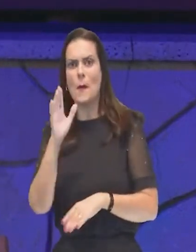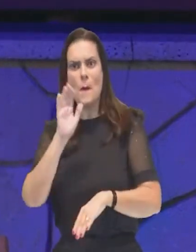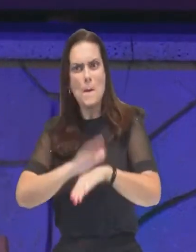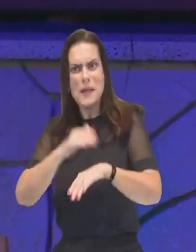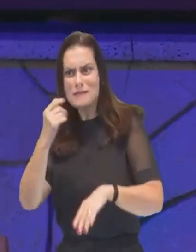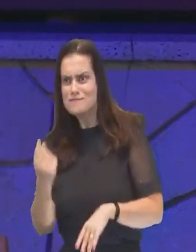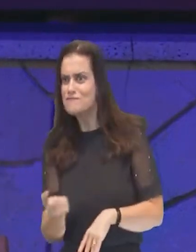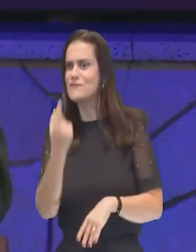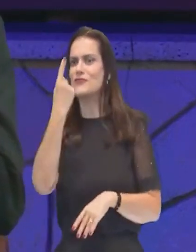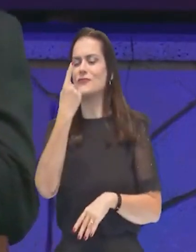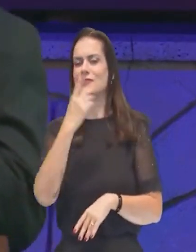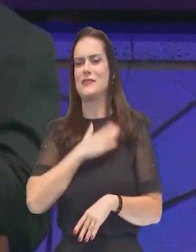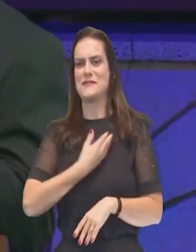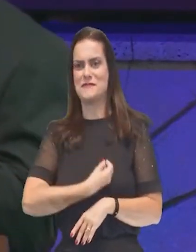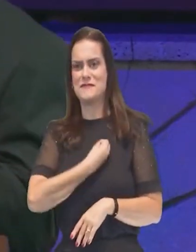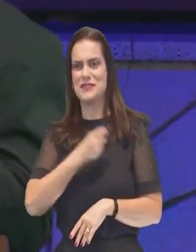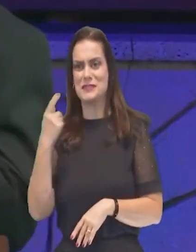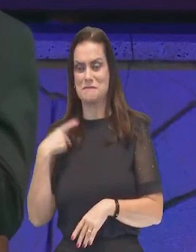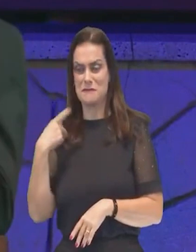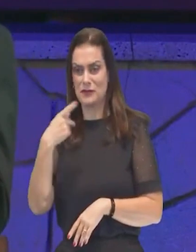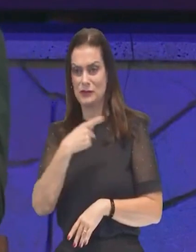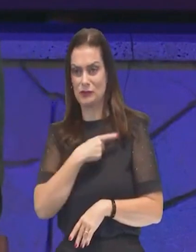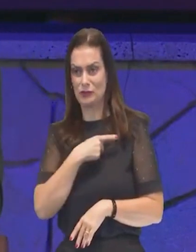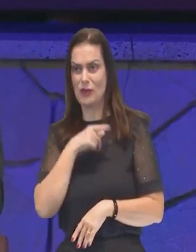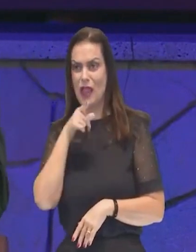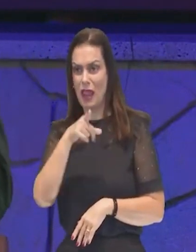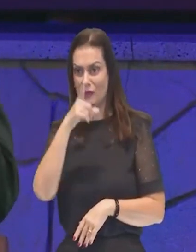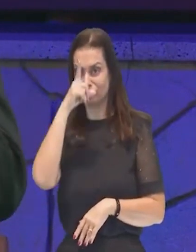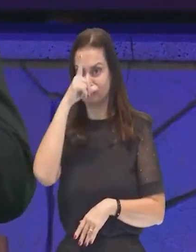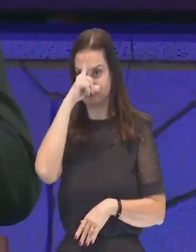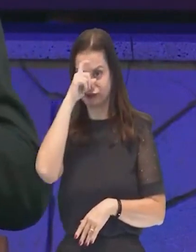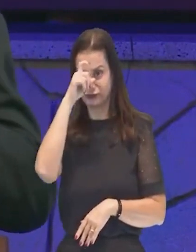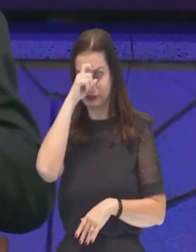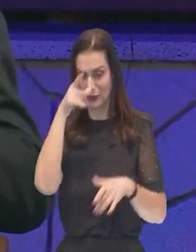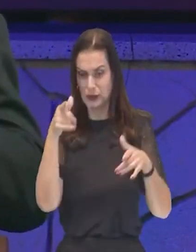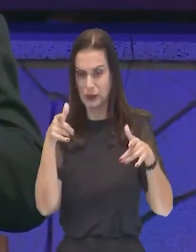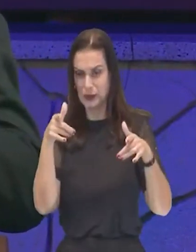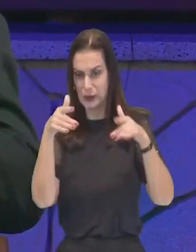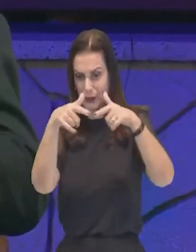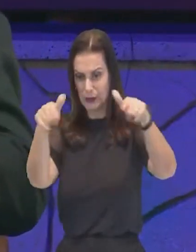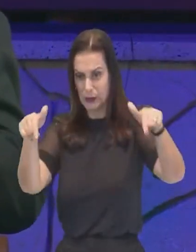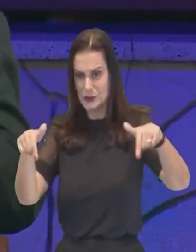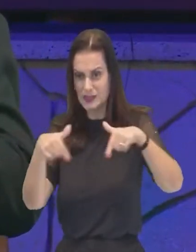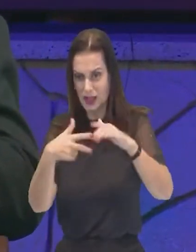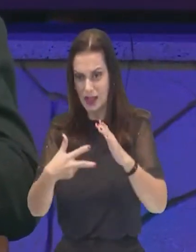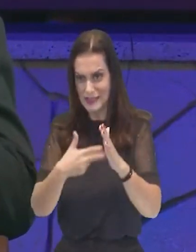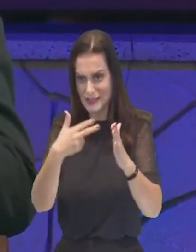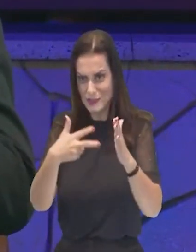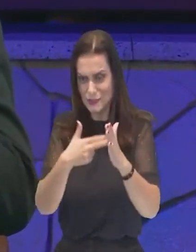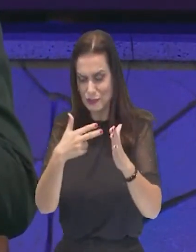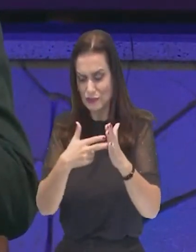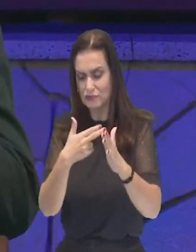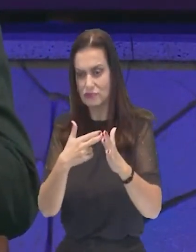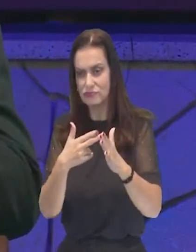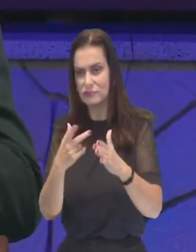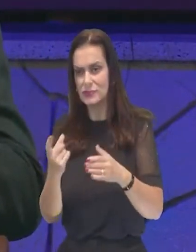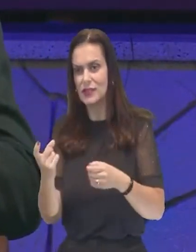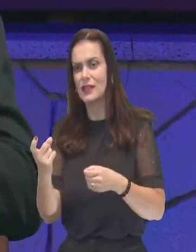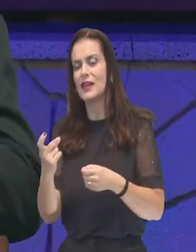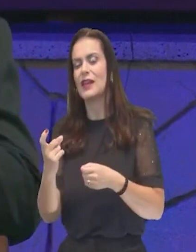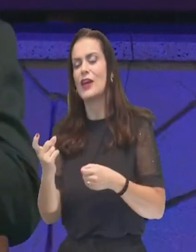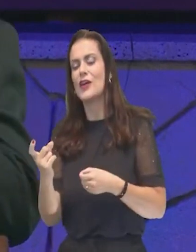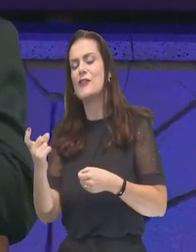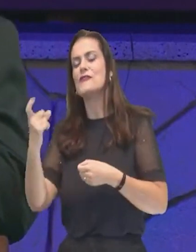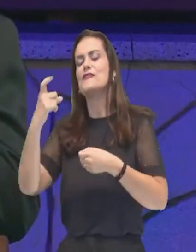inusitado na minha vida pastoral, ali ainda naquele centro cirúrgico, voltando no momento que eu voltei assim, a mim, não a si,